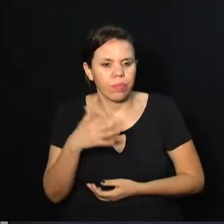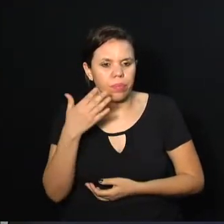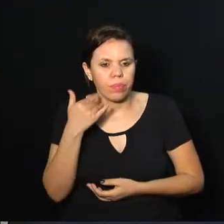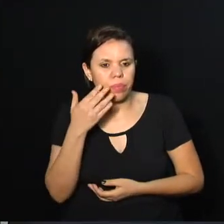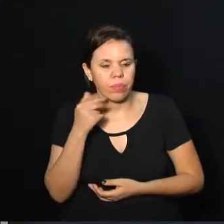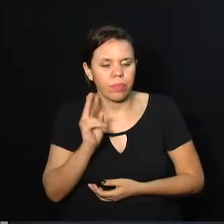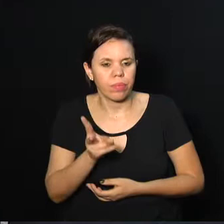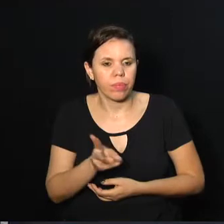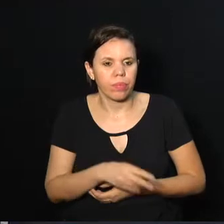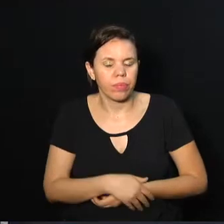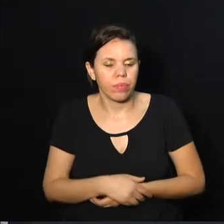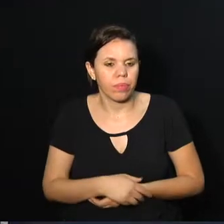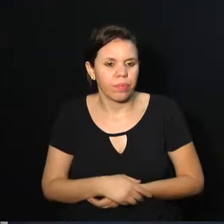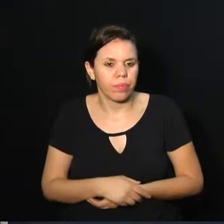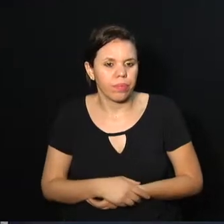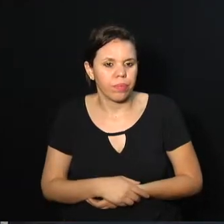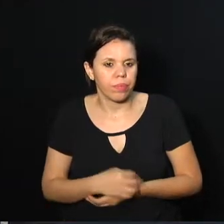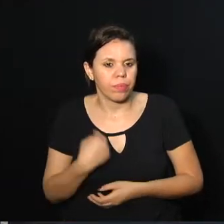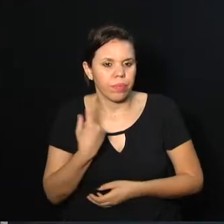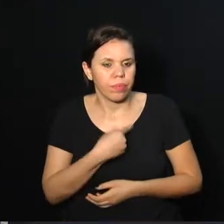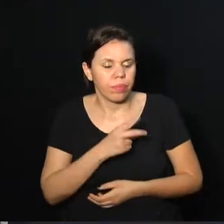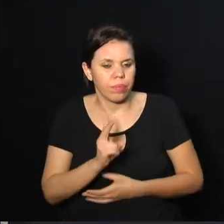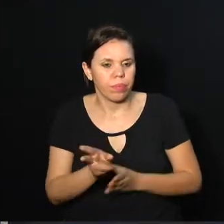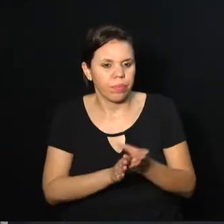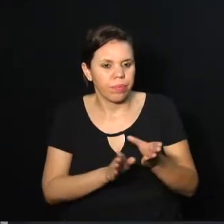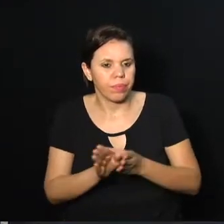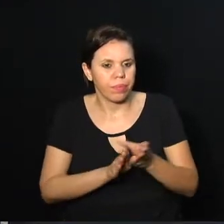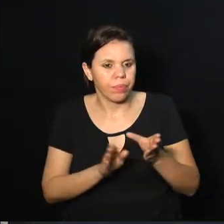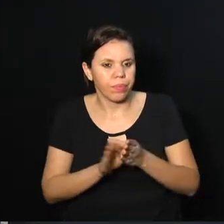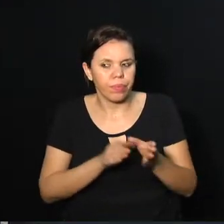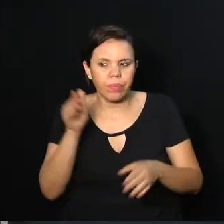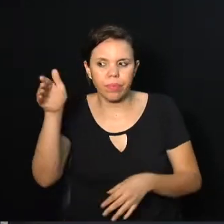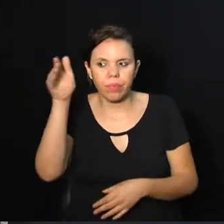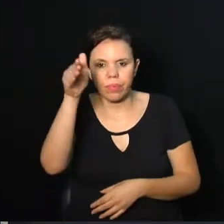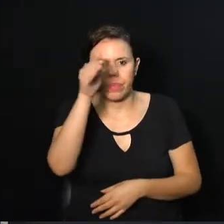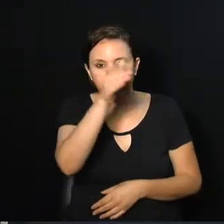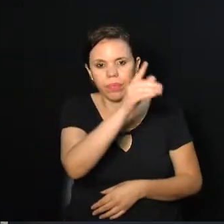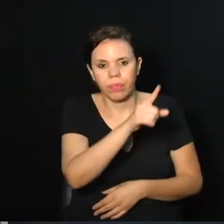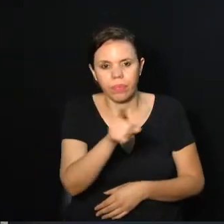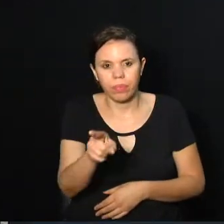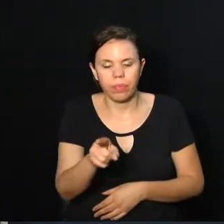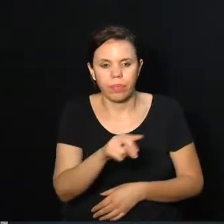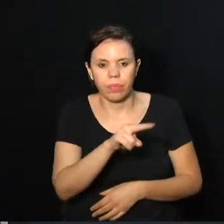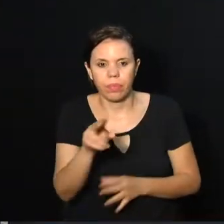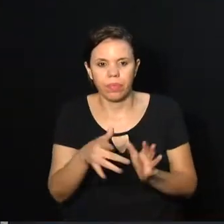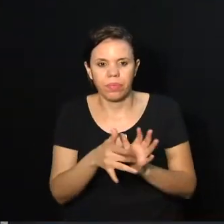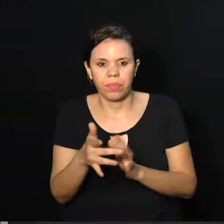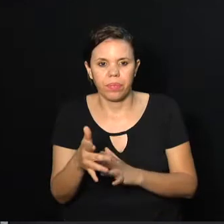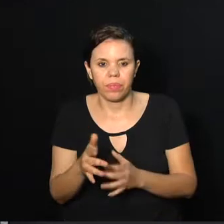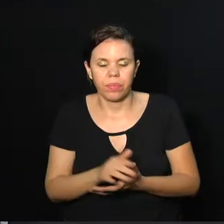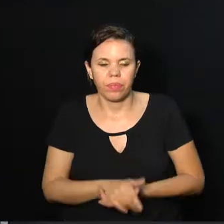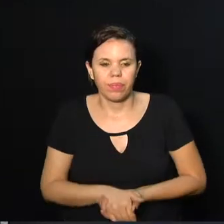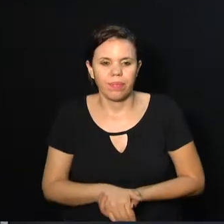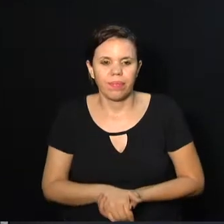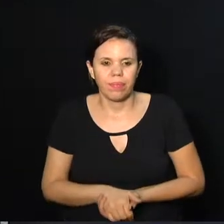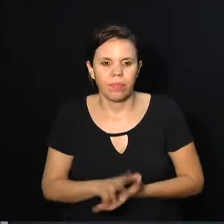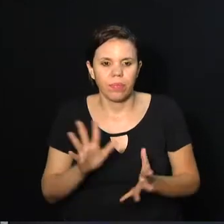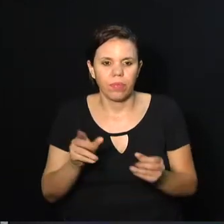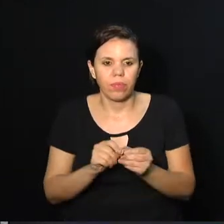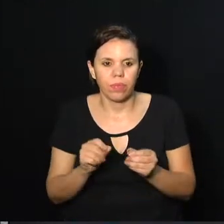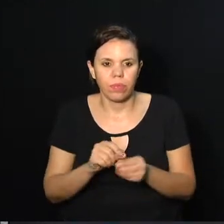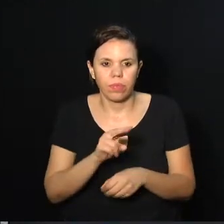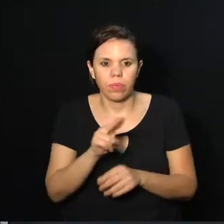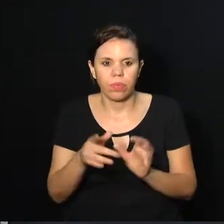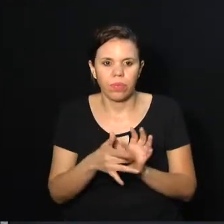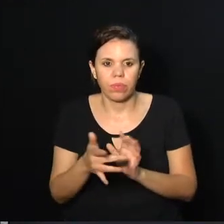foi. E a gente sempre orientou ele, todo lugar que ele fosse em nome de Jesus. Tudo que ele fizesse em nome